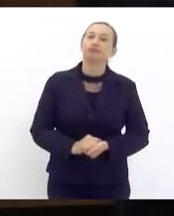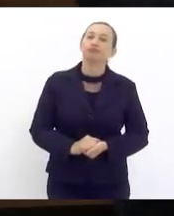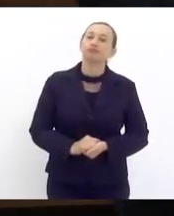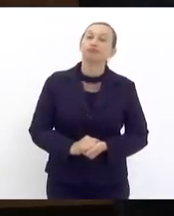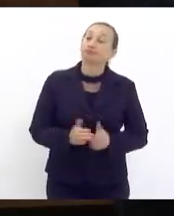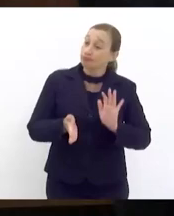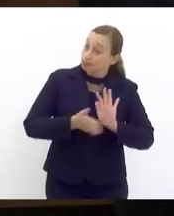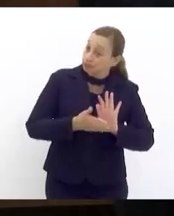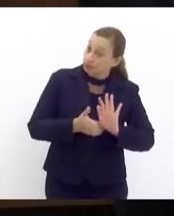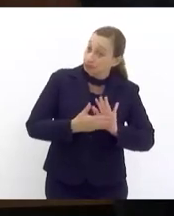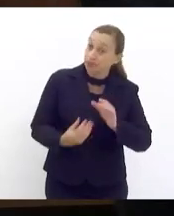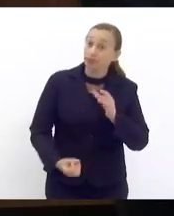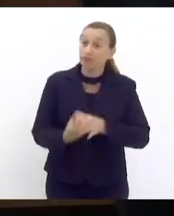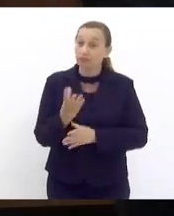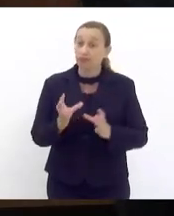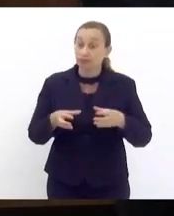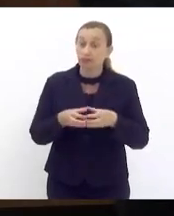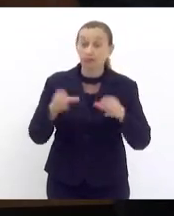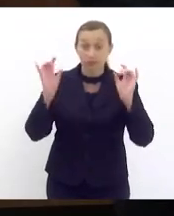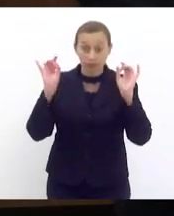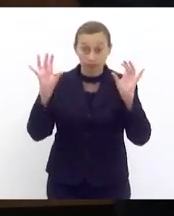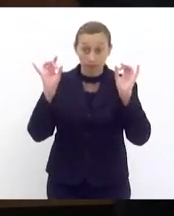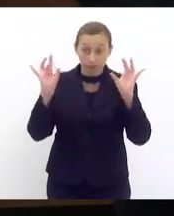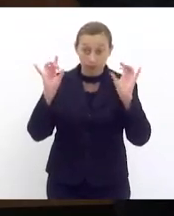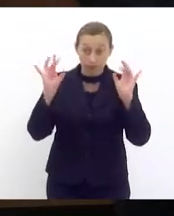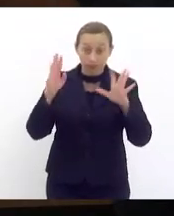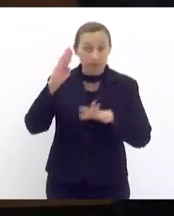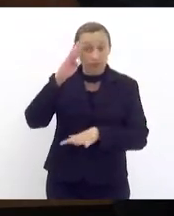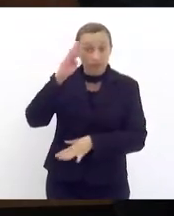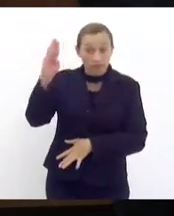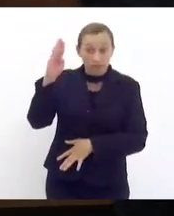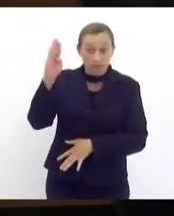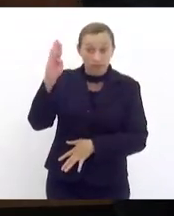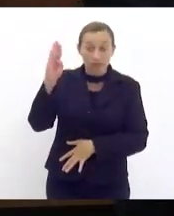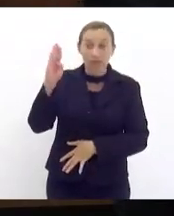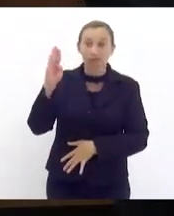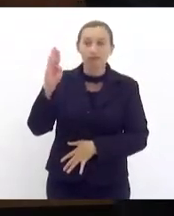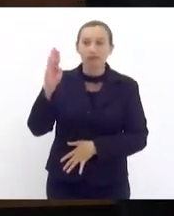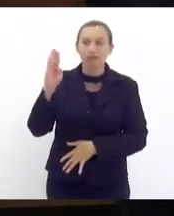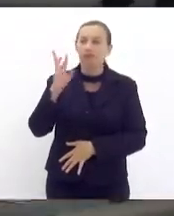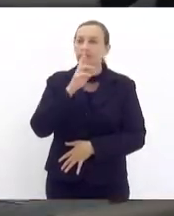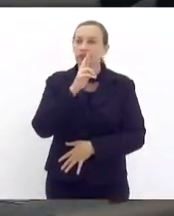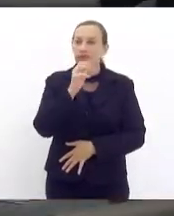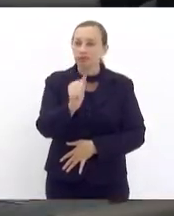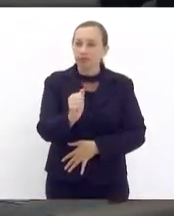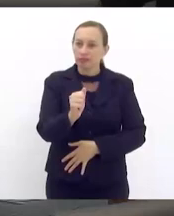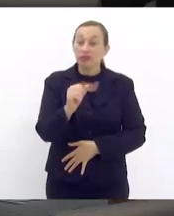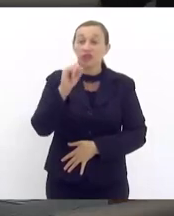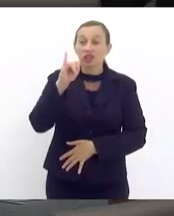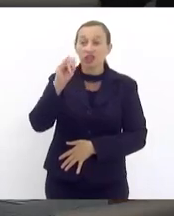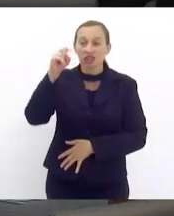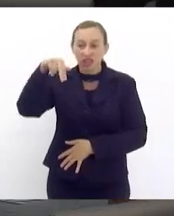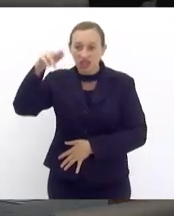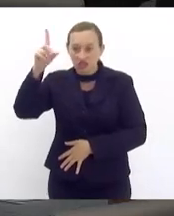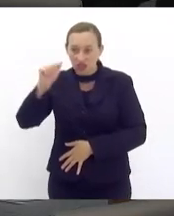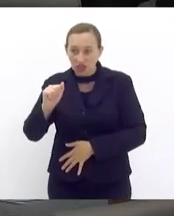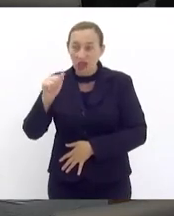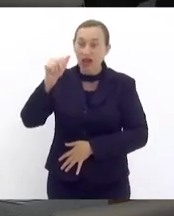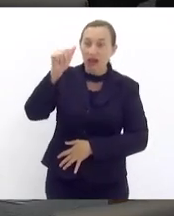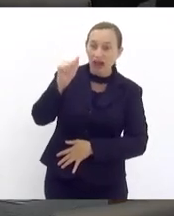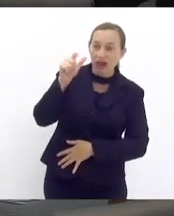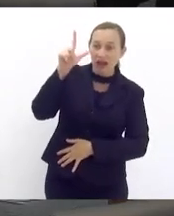essa proposta a criação da comissão especial principalmente Rodrigo Amorim índia Alan